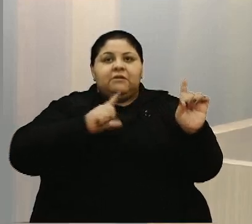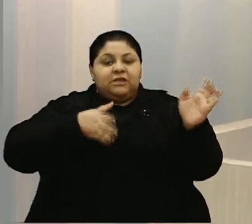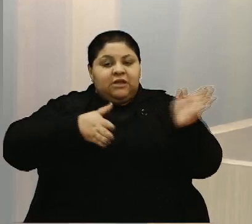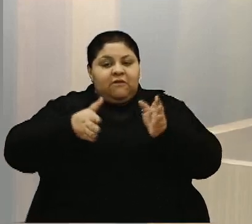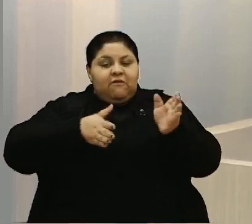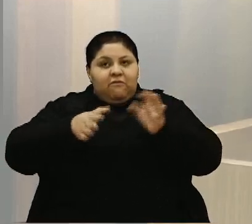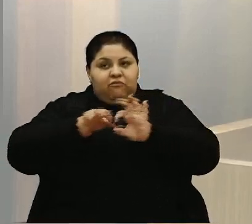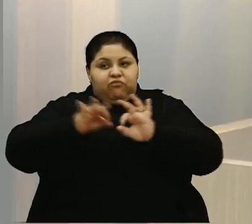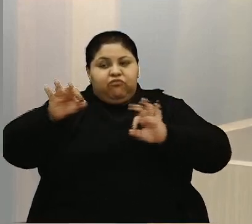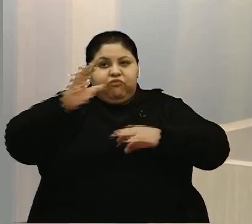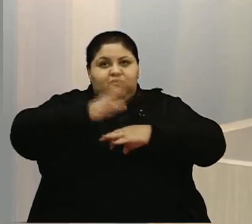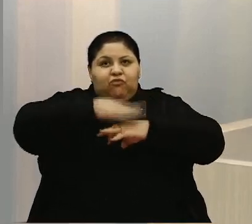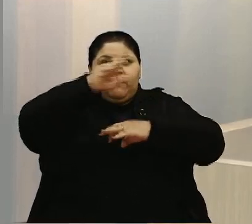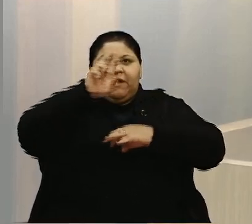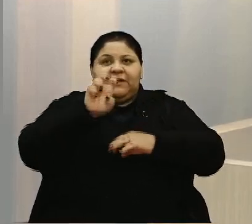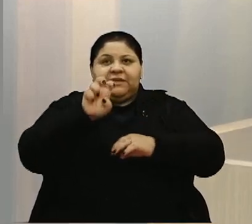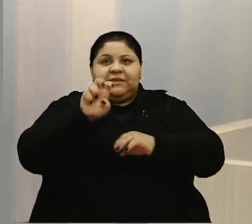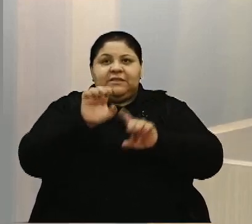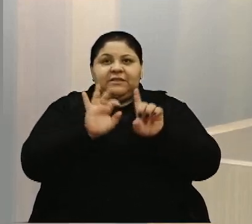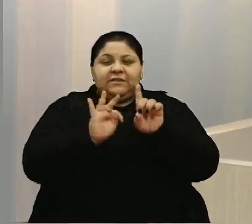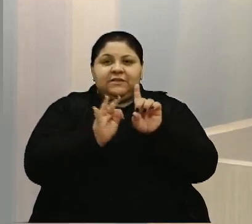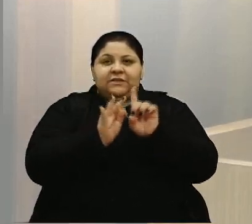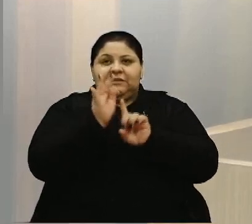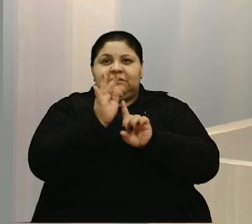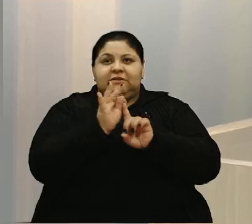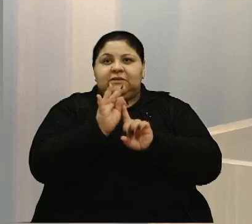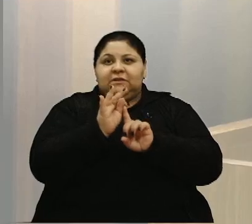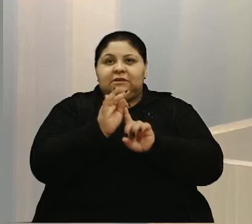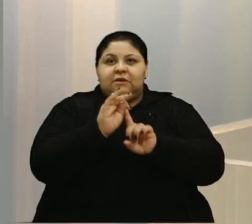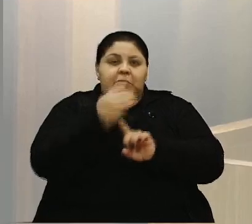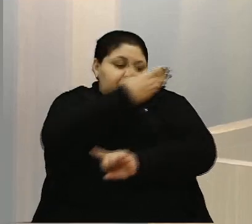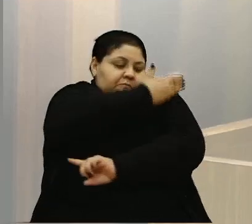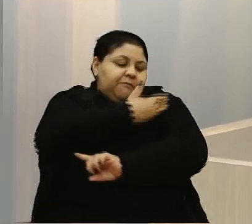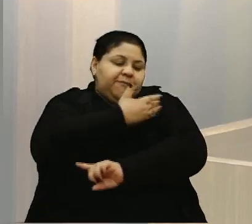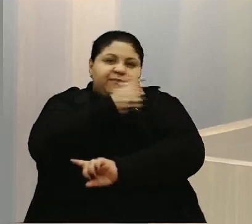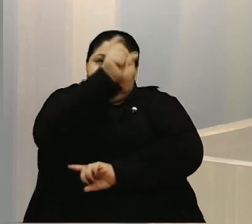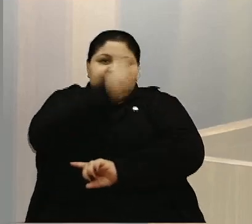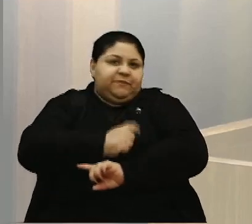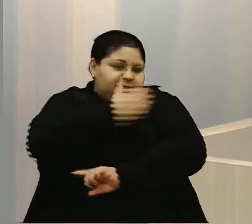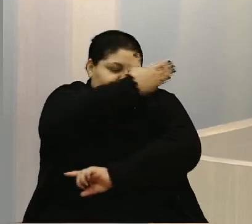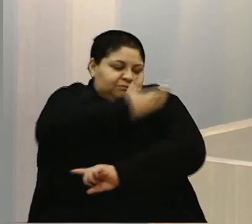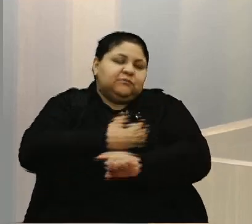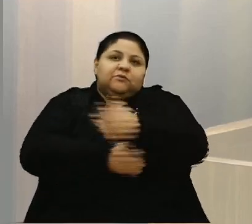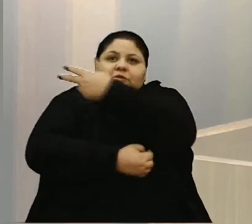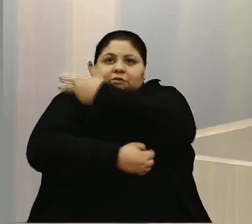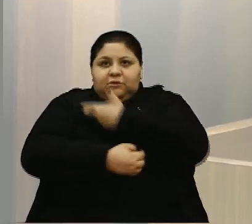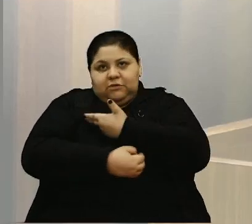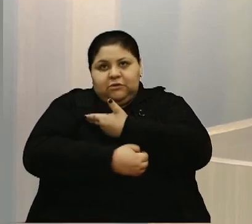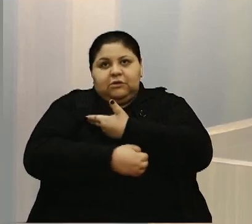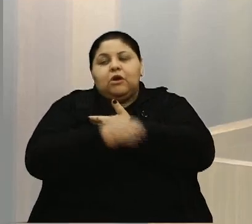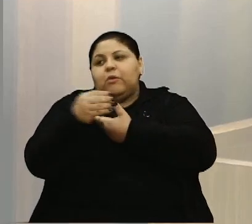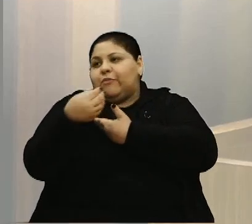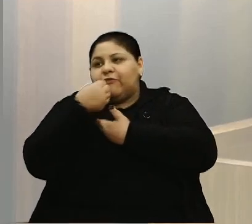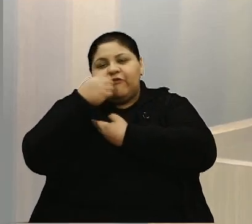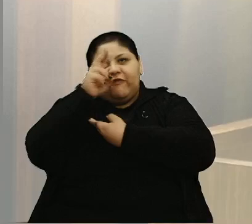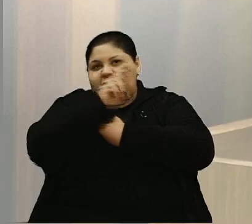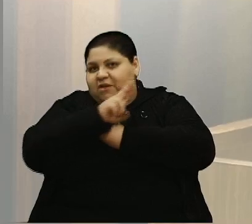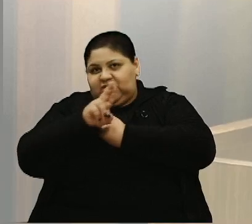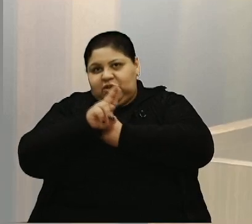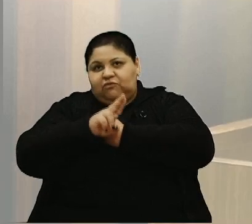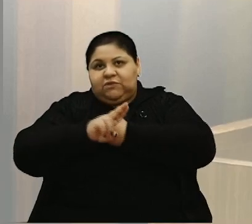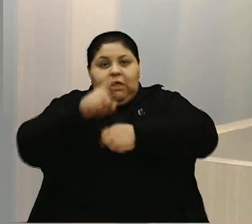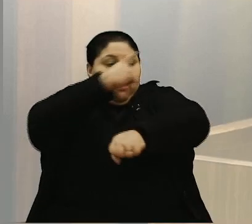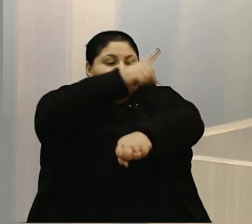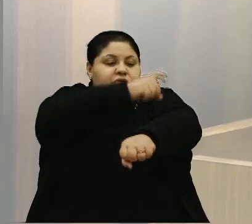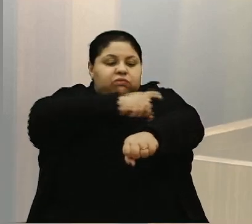mais de 5 graus, as pessoas usando manga curta, muito provavelmente não fazendo uso do repelente, que é a indicação. Então, a